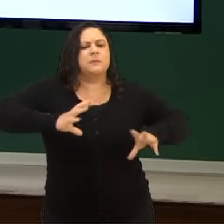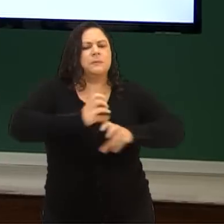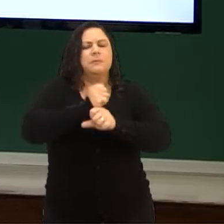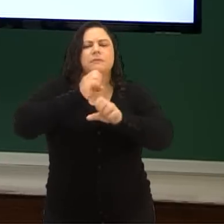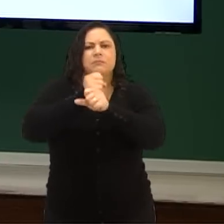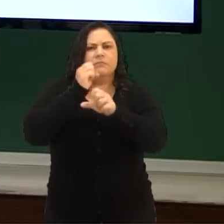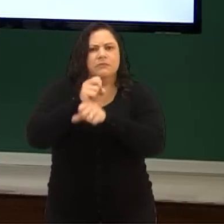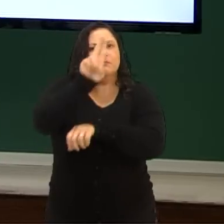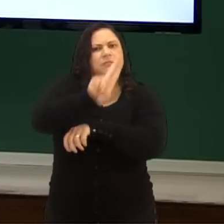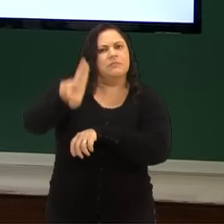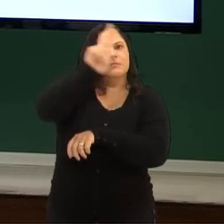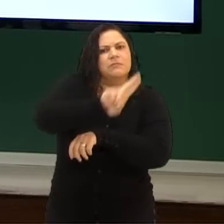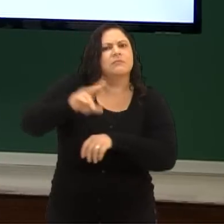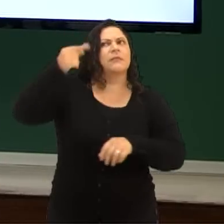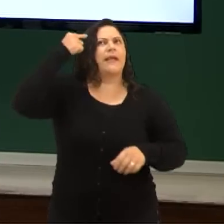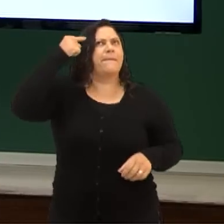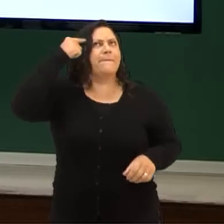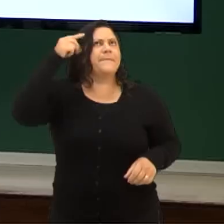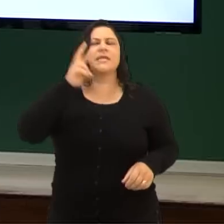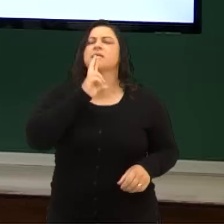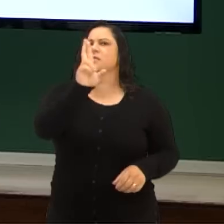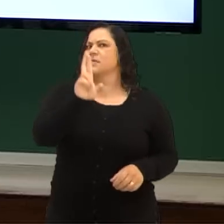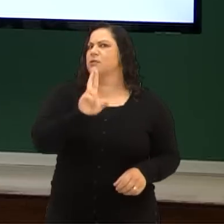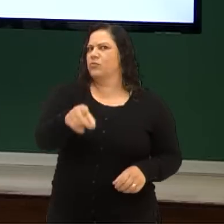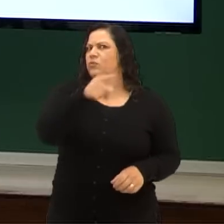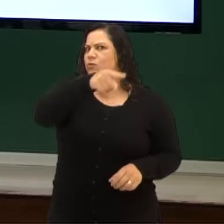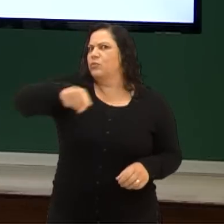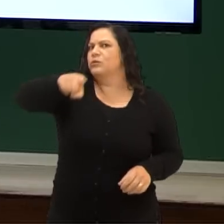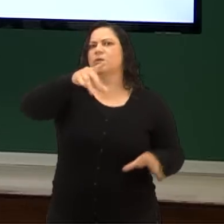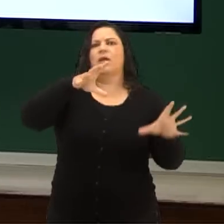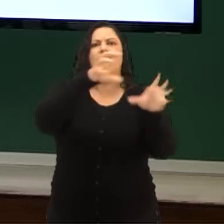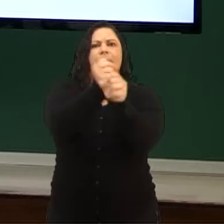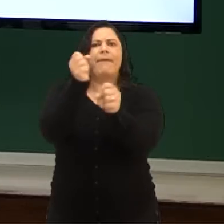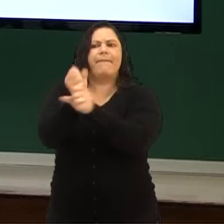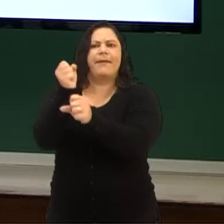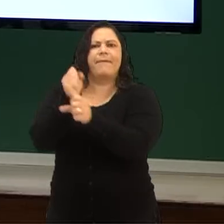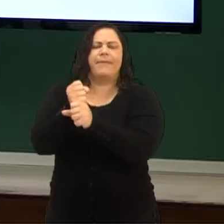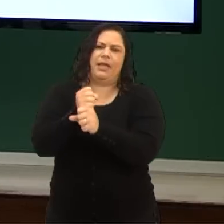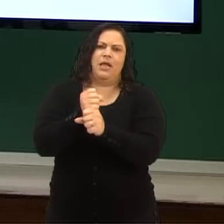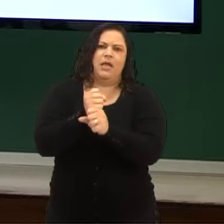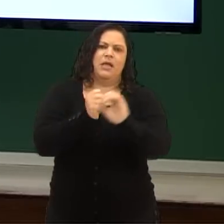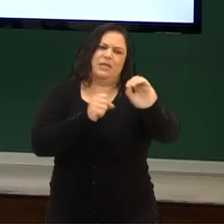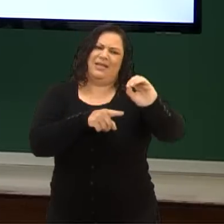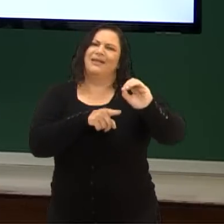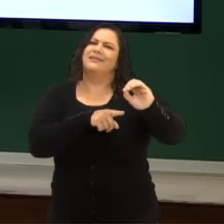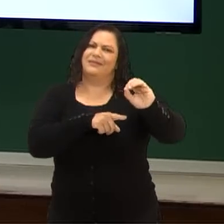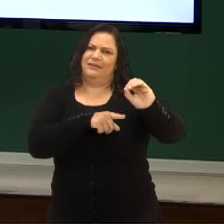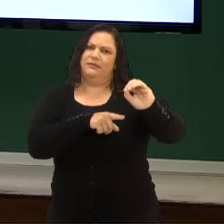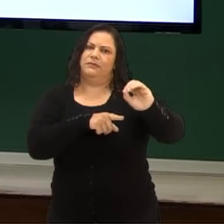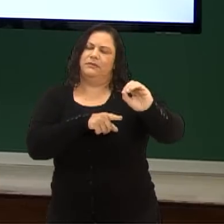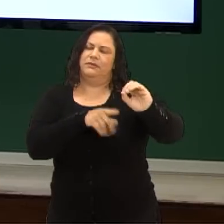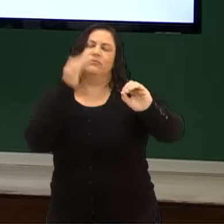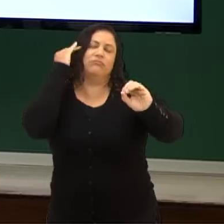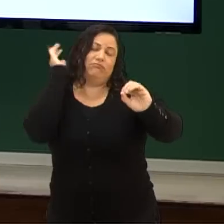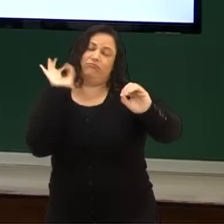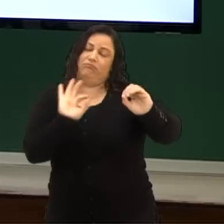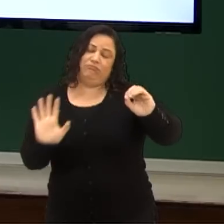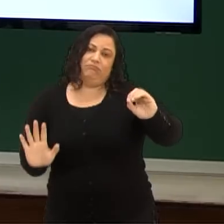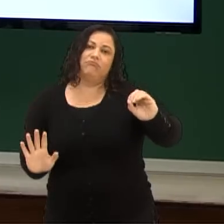você já vai pensar no resultado. Você não vai fazer a conta com essa matriz nula. Se ela é nula, você vai entender o porquê. Porque dá